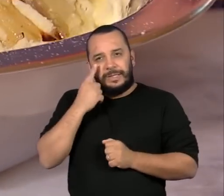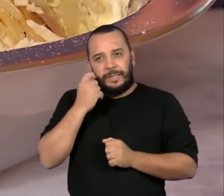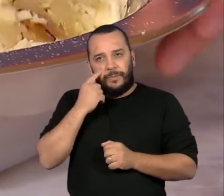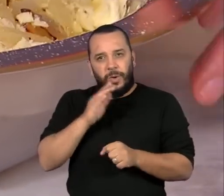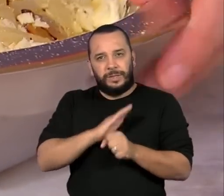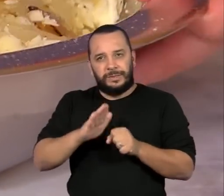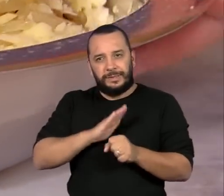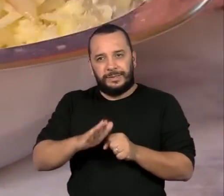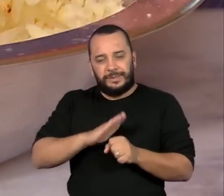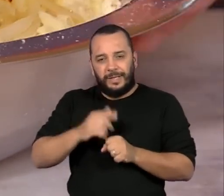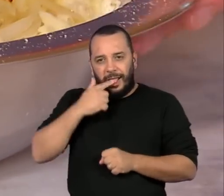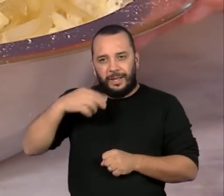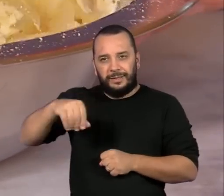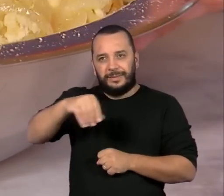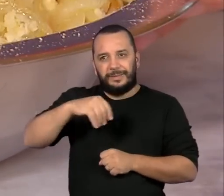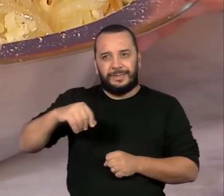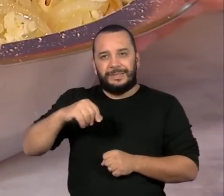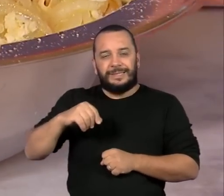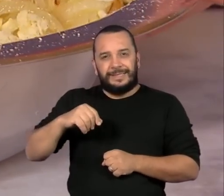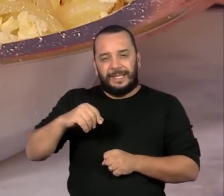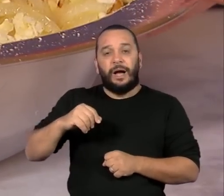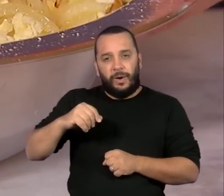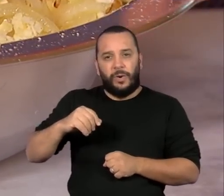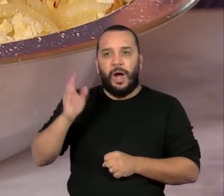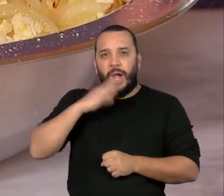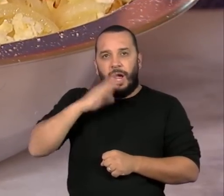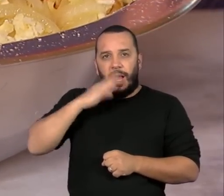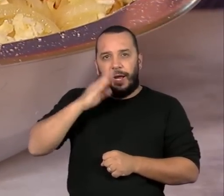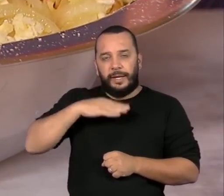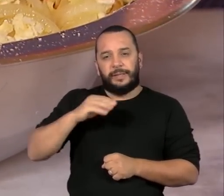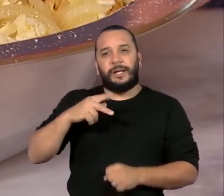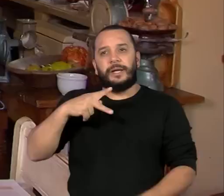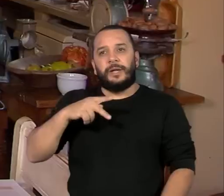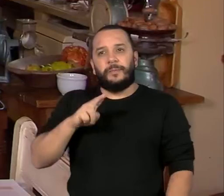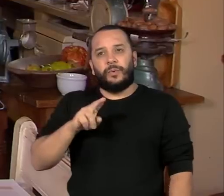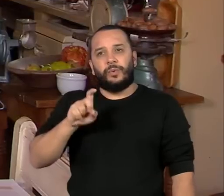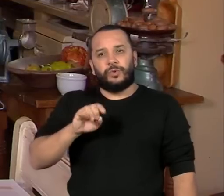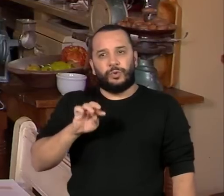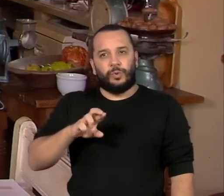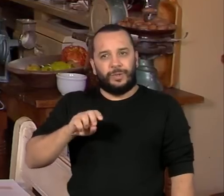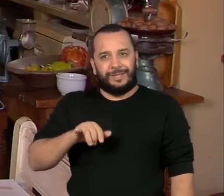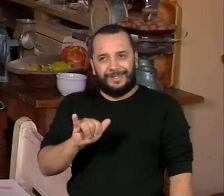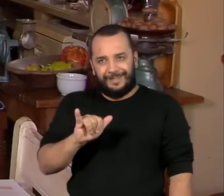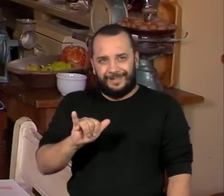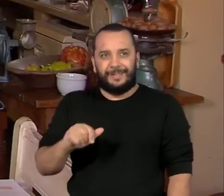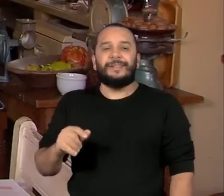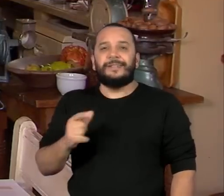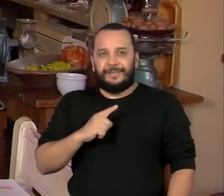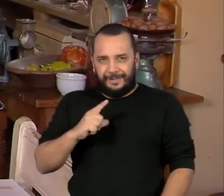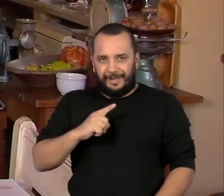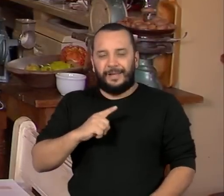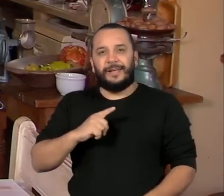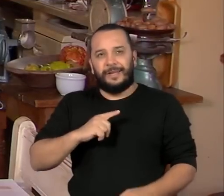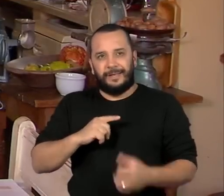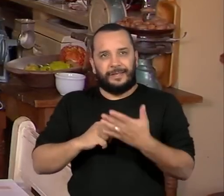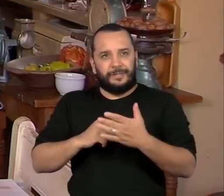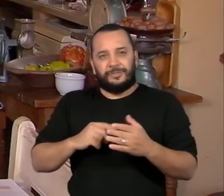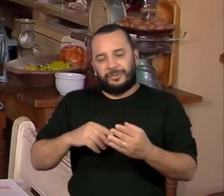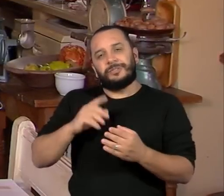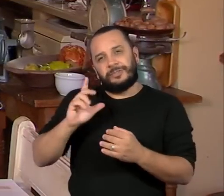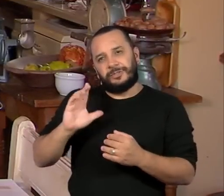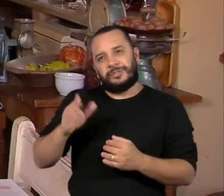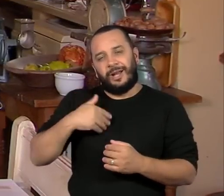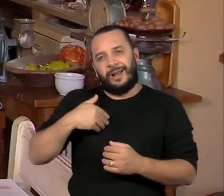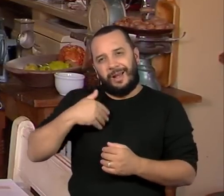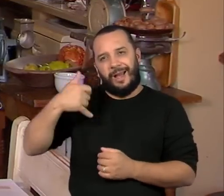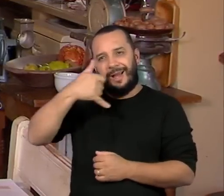sal, pimenta e puxuri, a noz moscada brasileira. No molho, tofu, azeite, alho